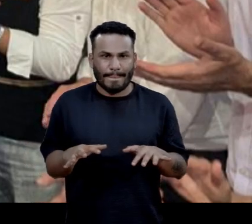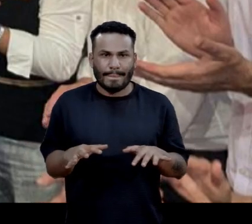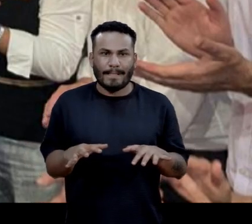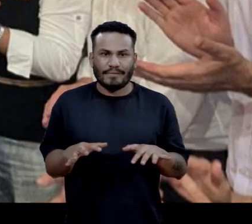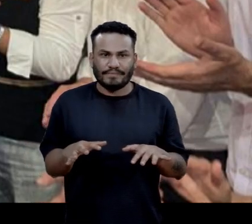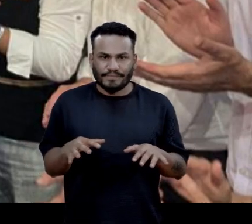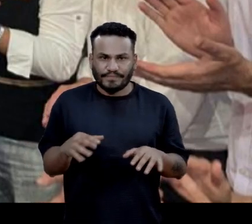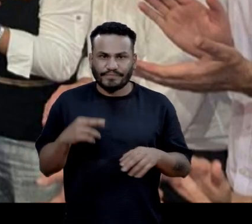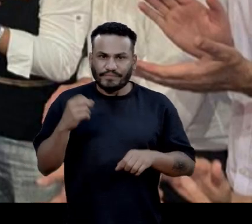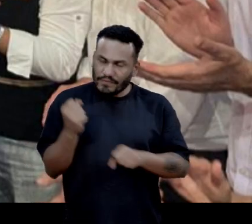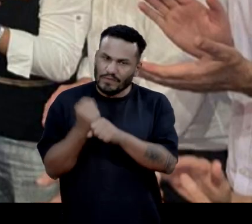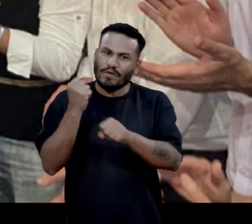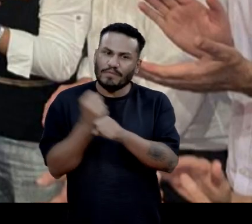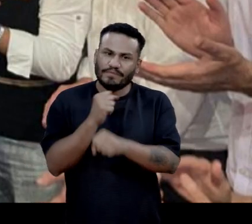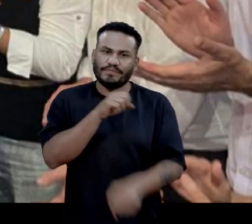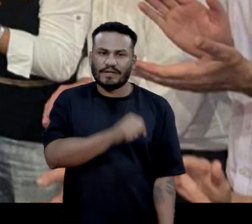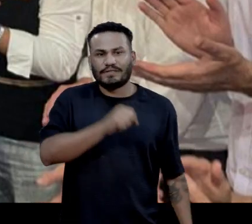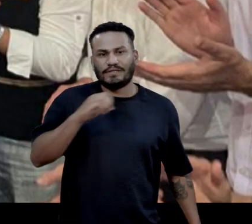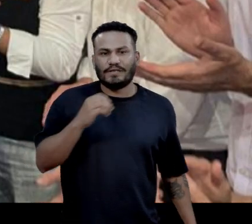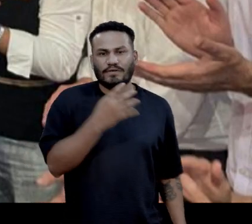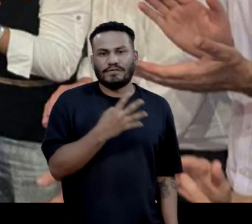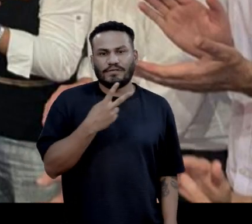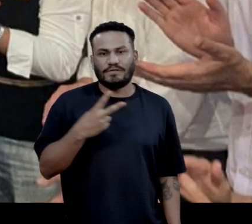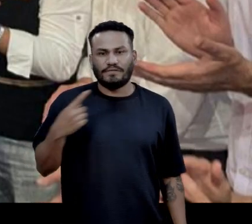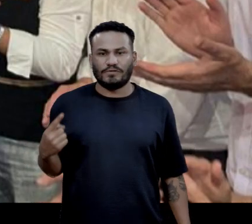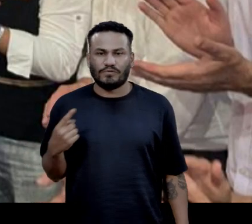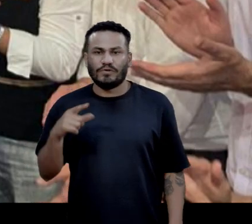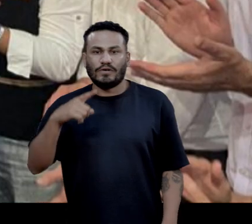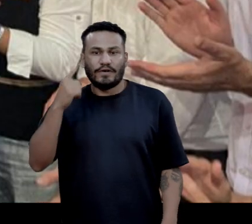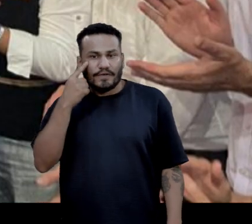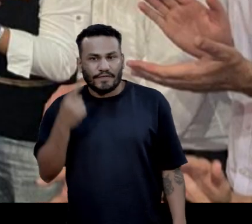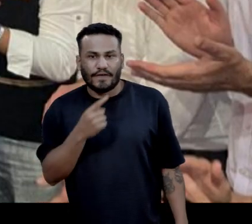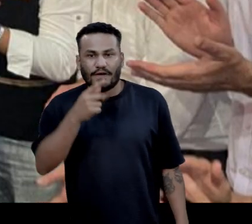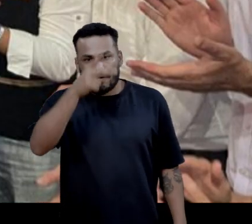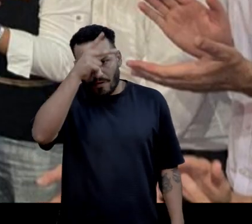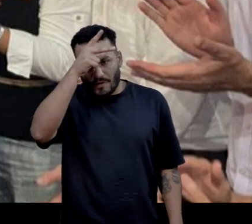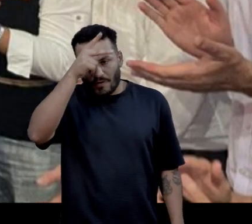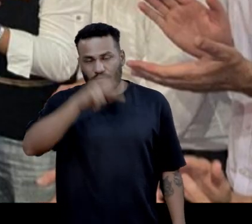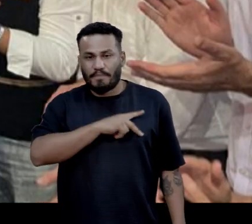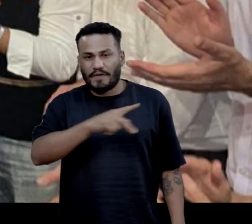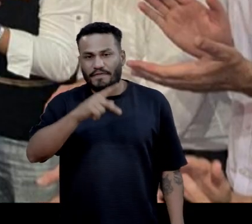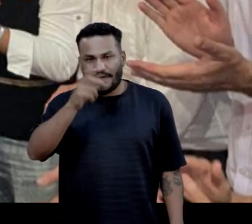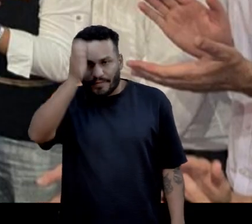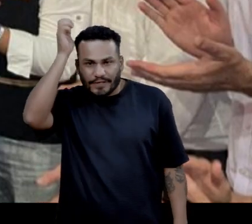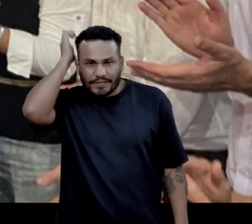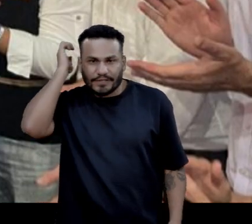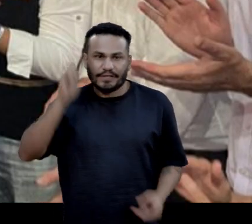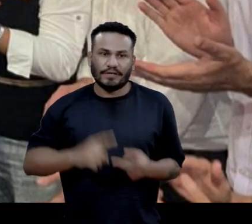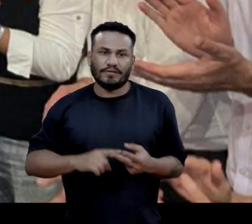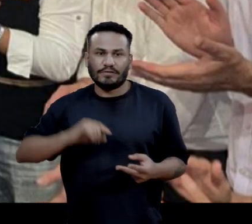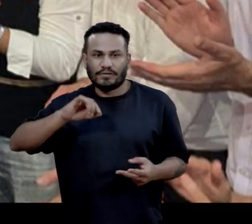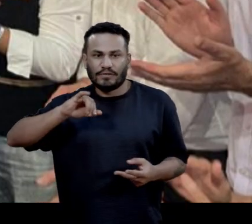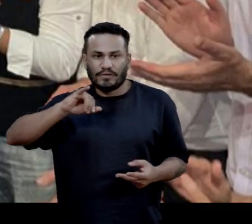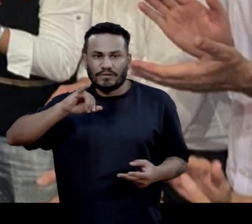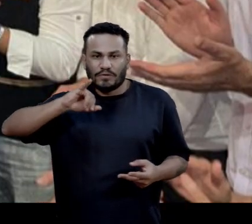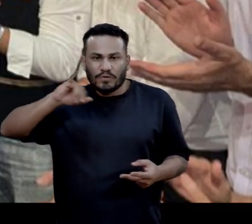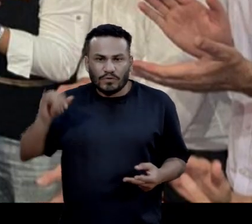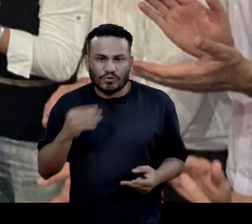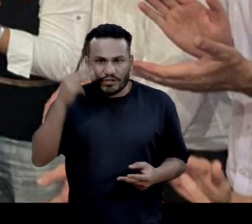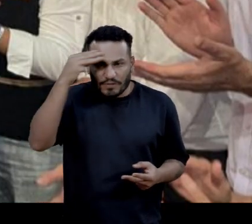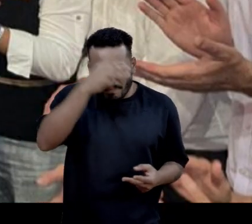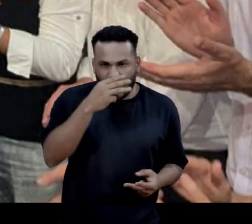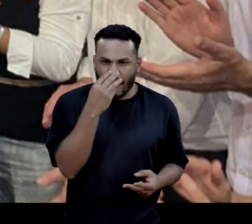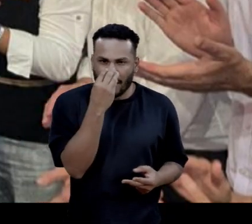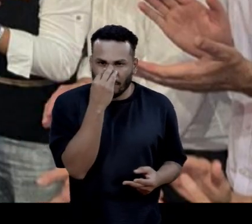dessa revitalização da SC 421. Aí a gente vê o prefeito Egídio, o Pinoquinho Melo aí falando ali